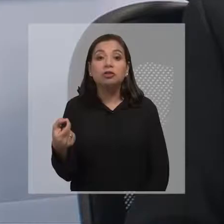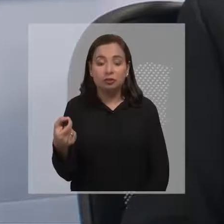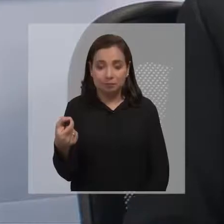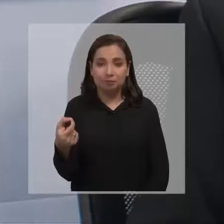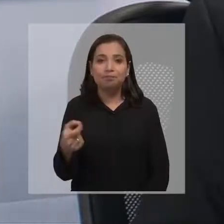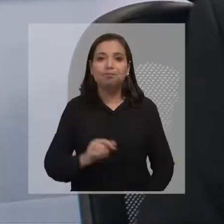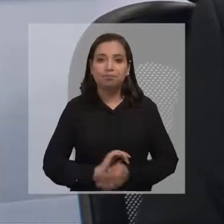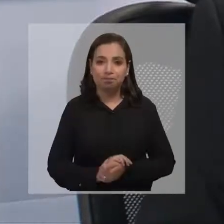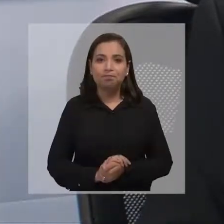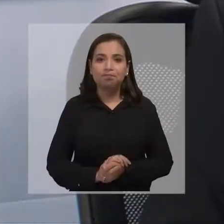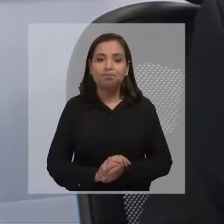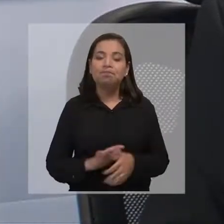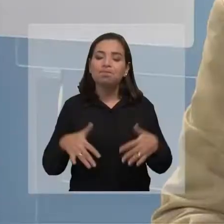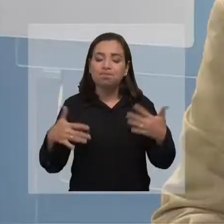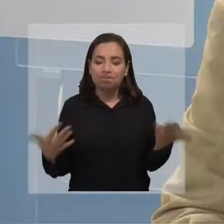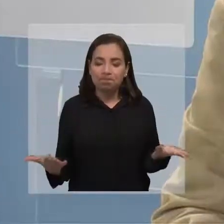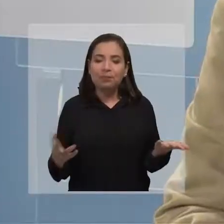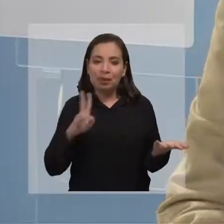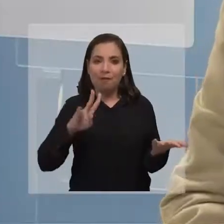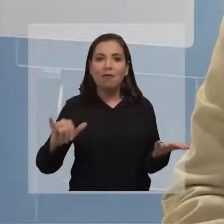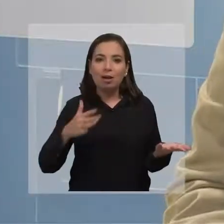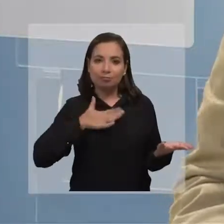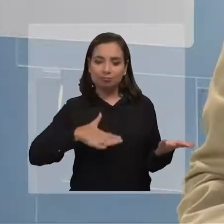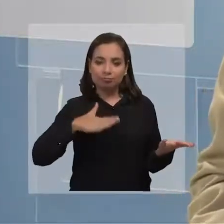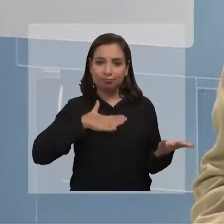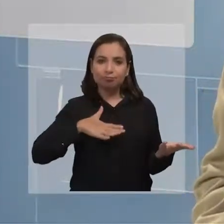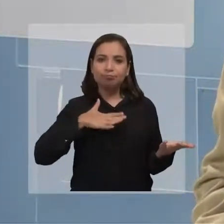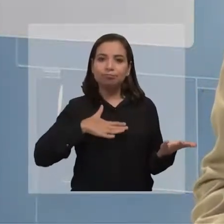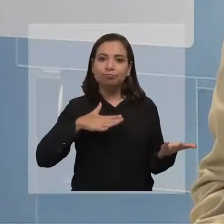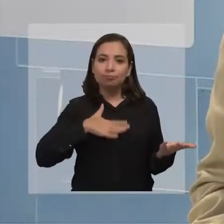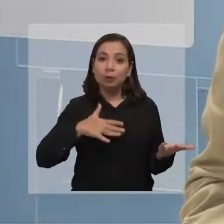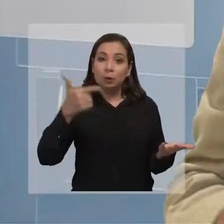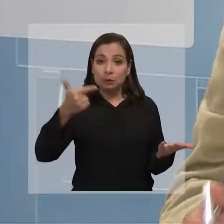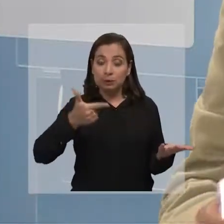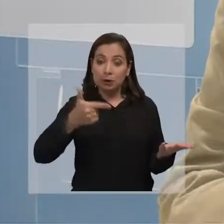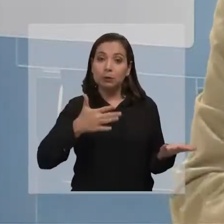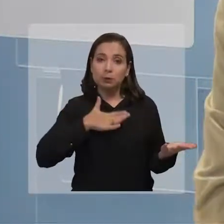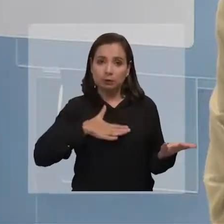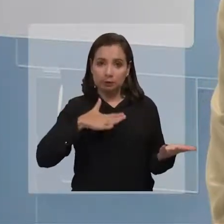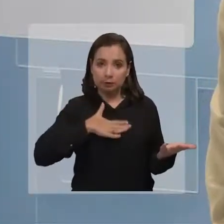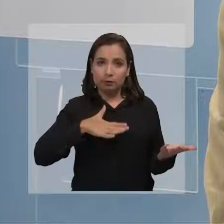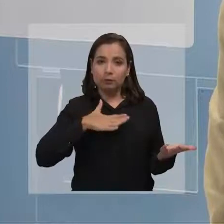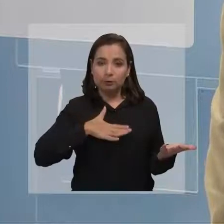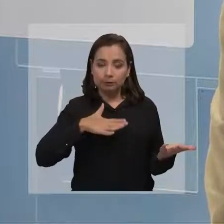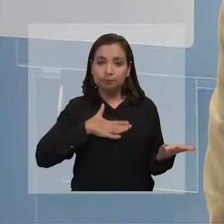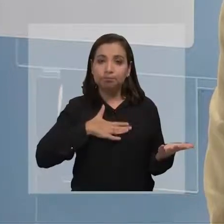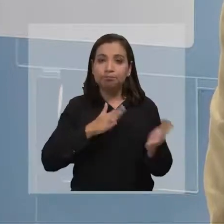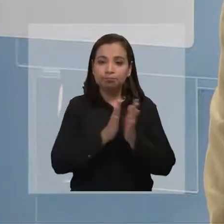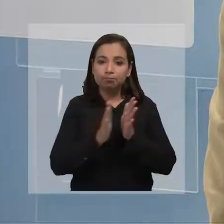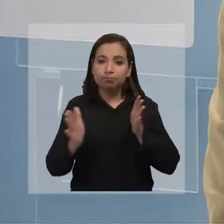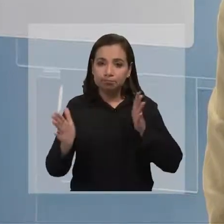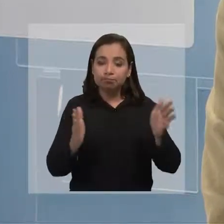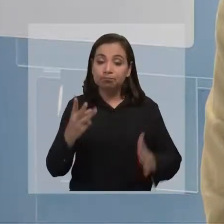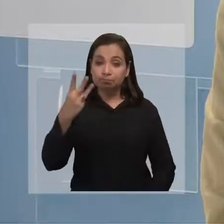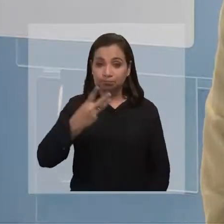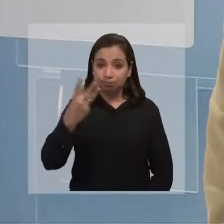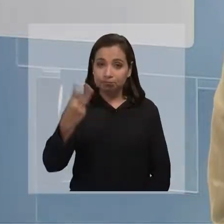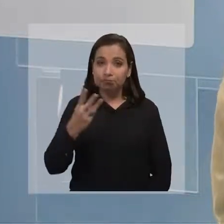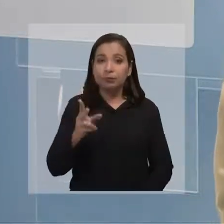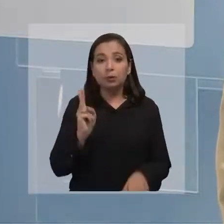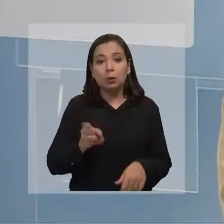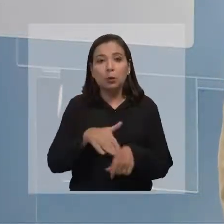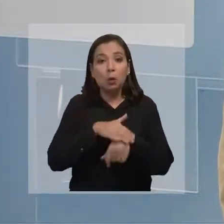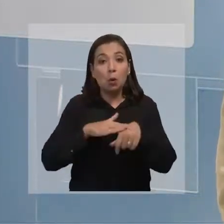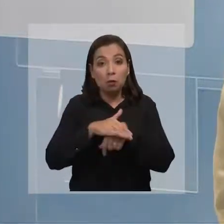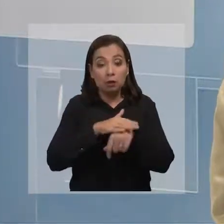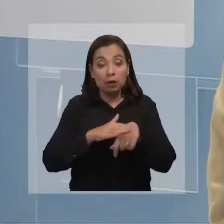Paulo. Muito bem, nós vamos para mais um intervalo, o segundo intervalo, vamos para o terceiro bloco em seguida, conversando